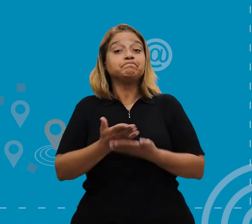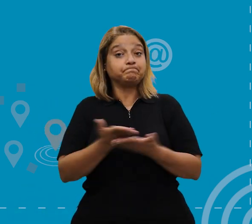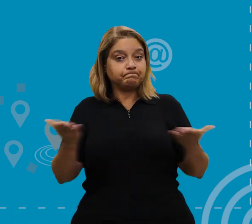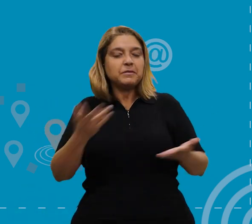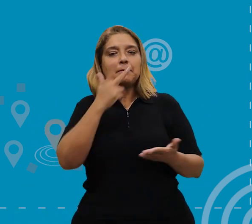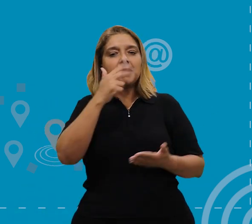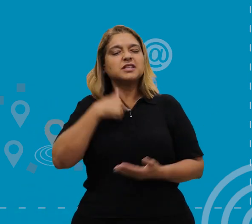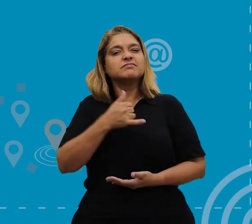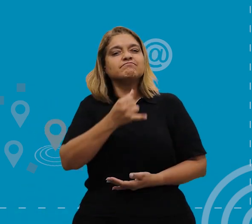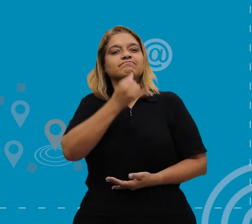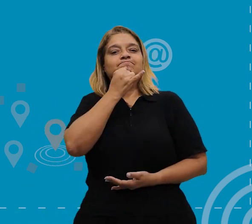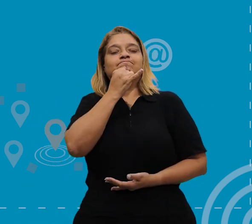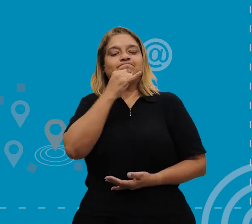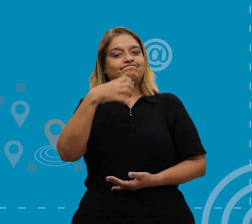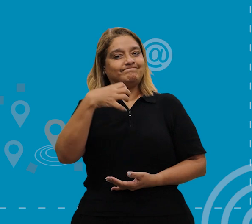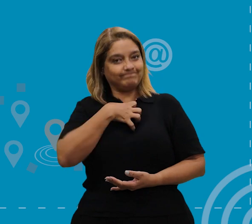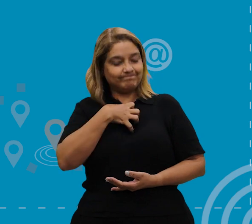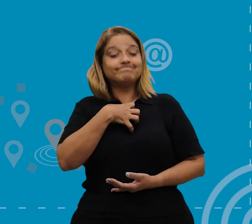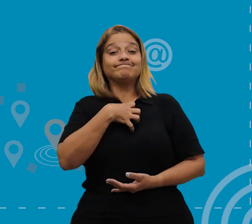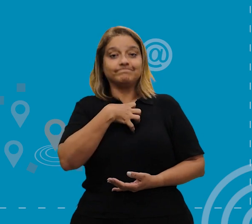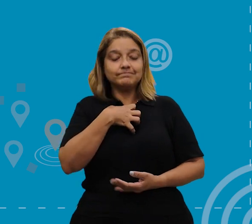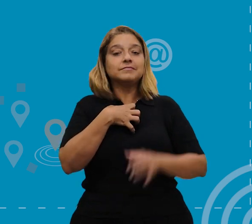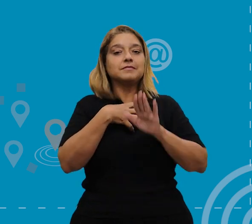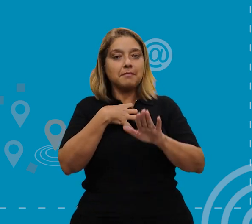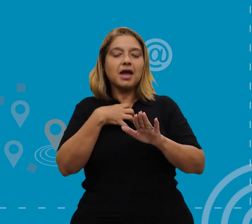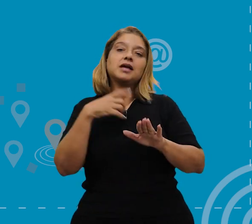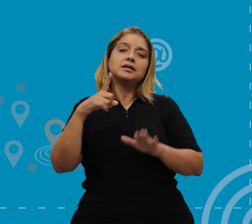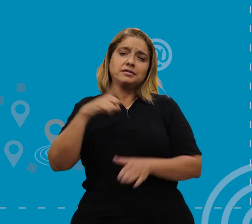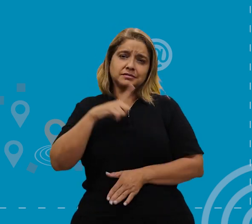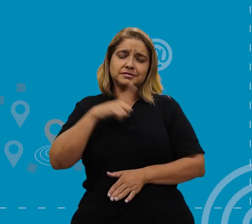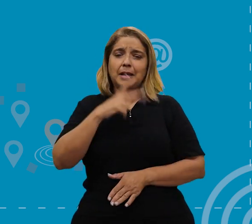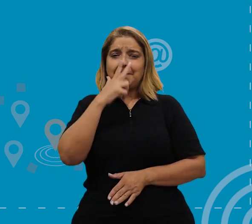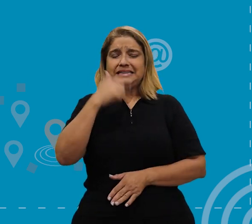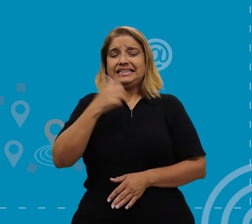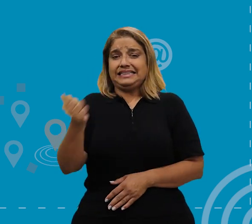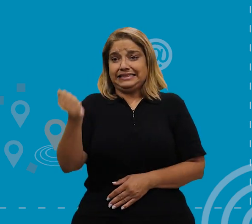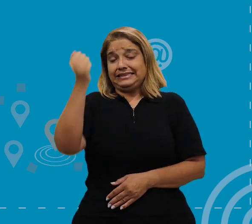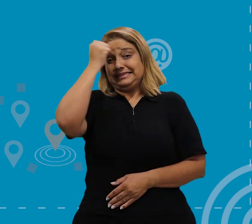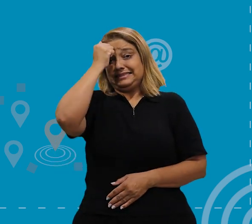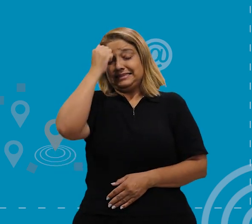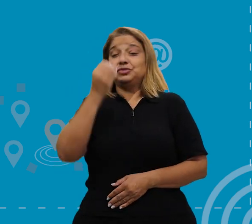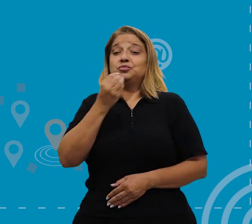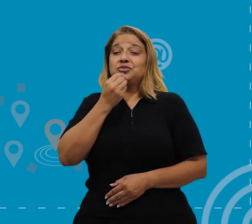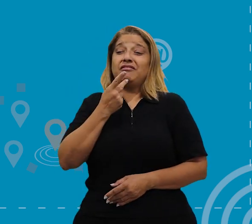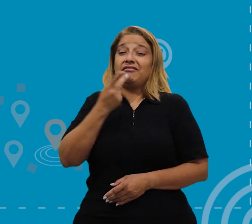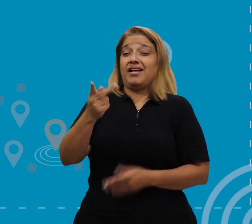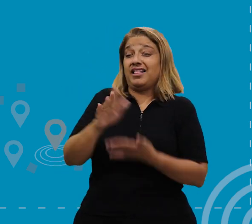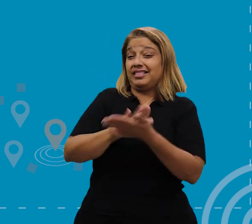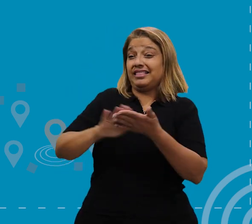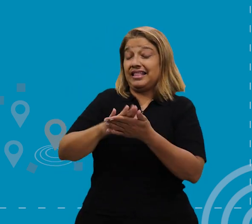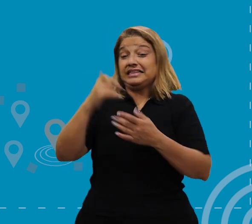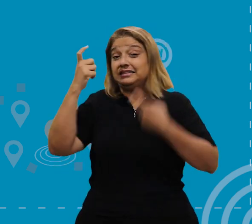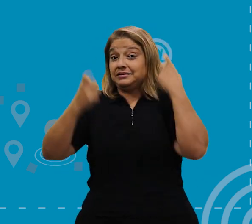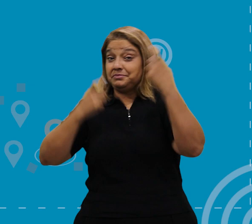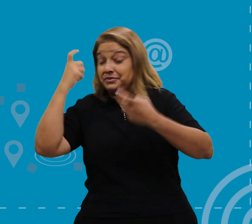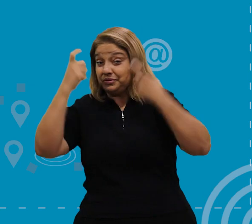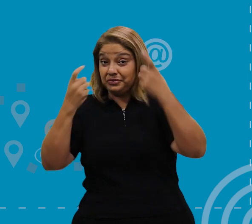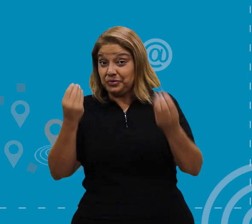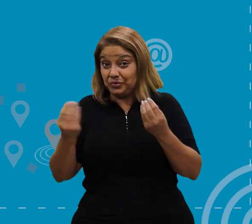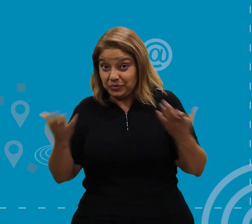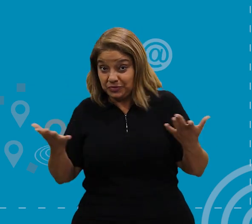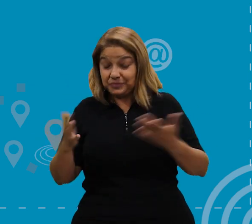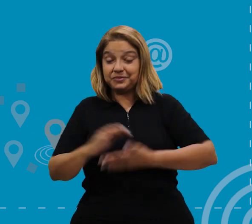nos entristecem e geralmente nos deixam arrependidos e preocupados.